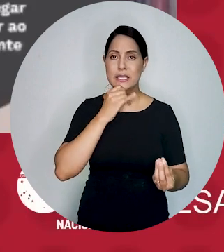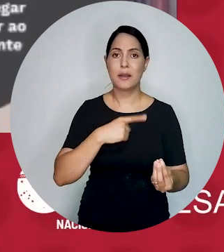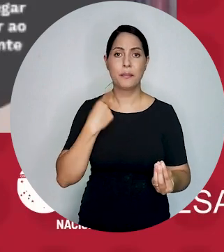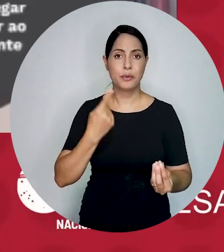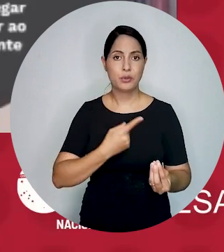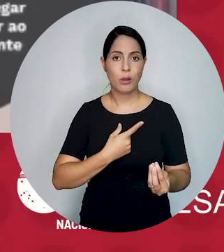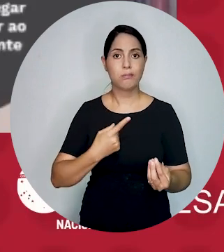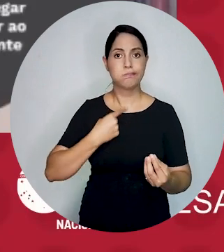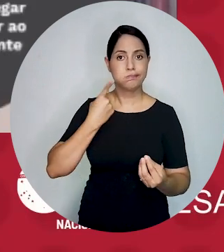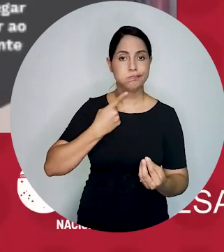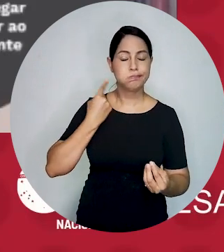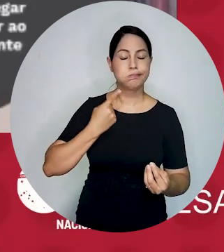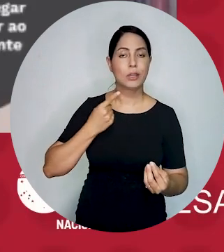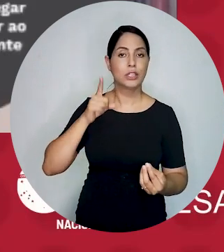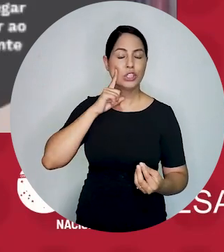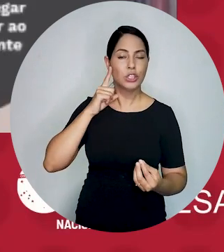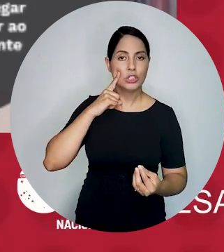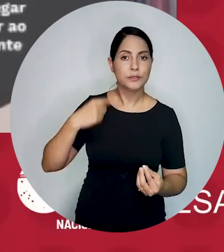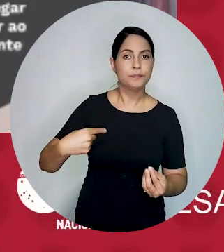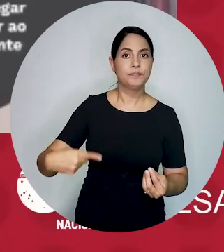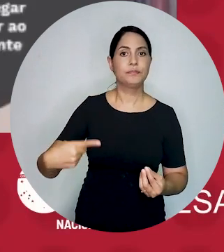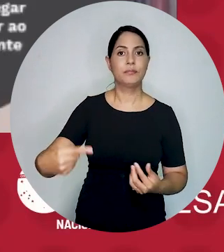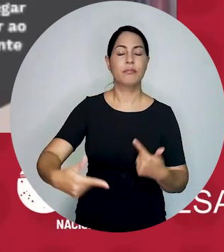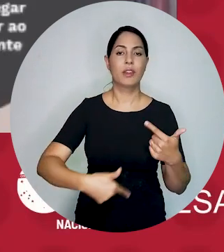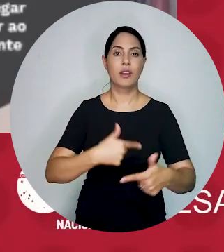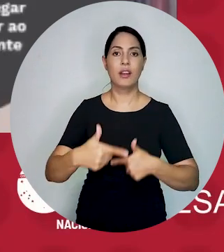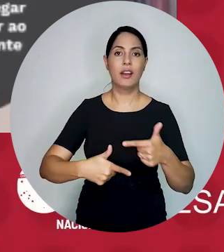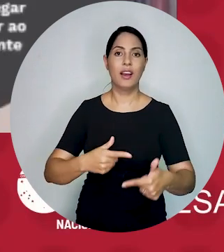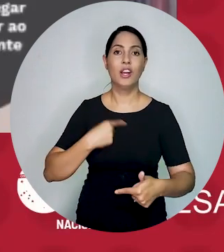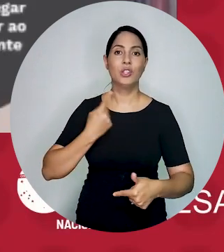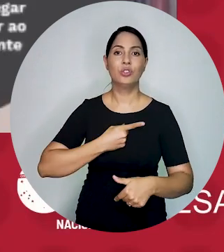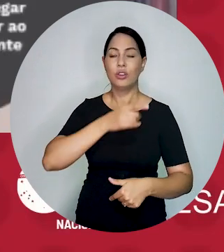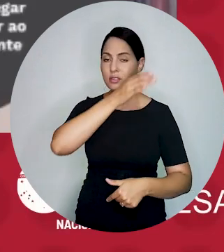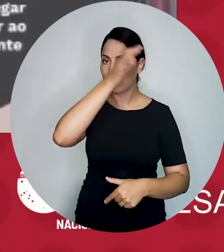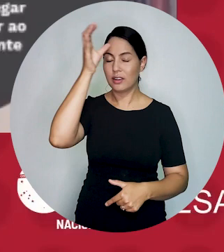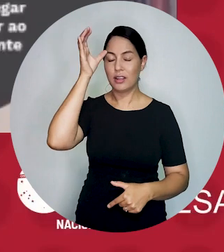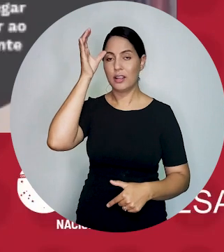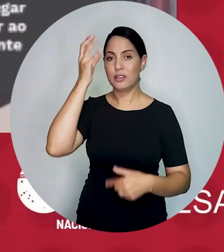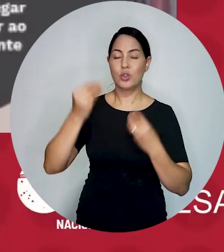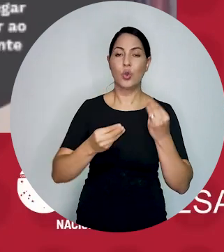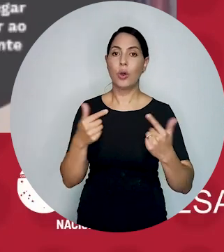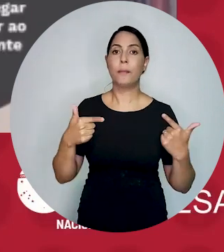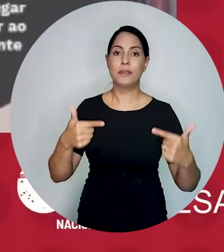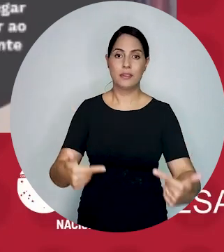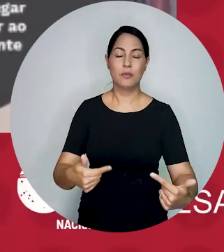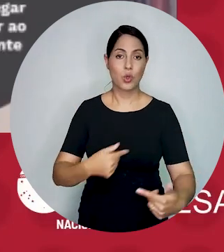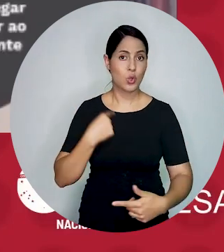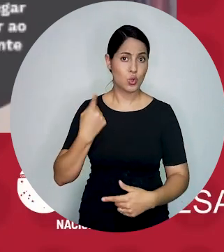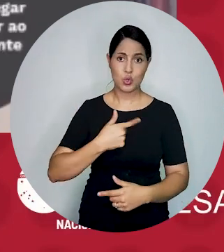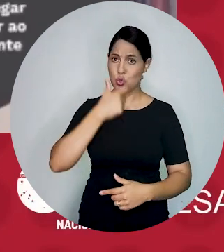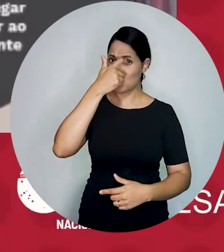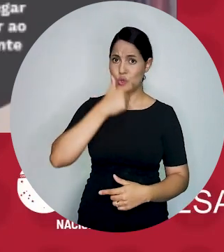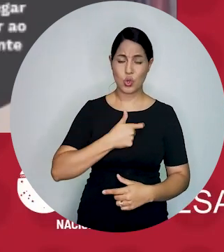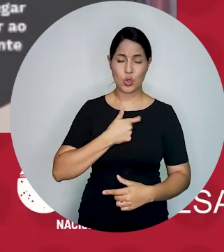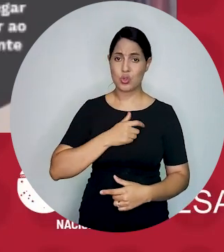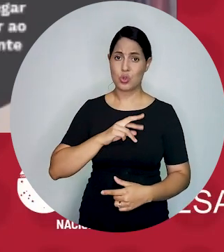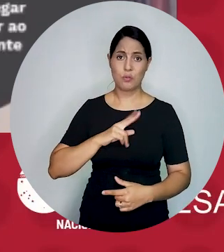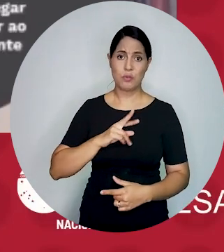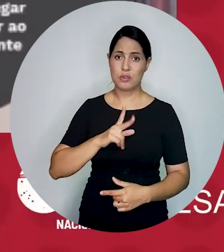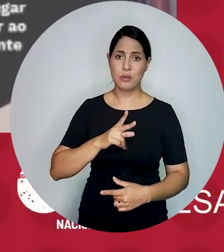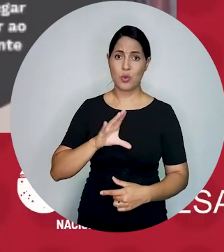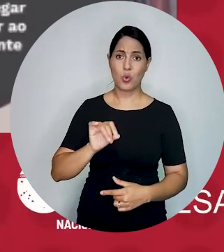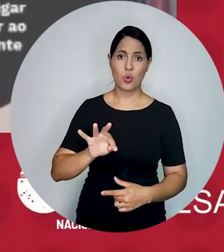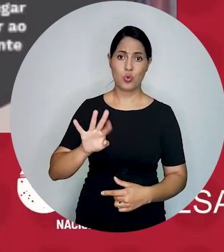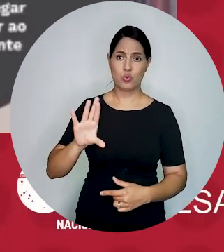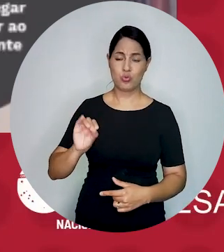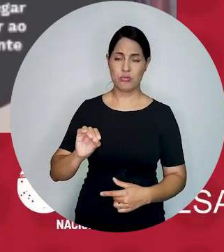nós, no âmbito da advocacia, precisamos cada vez mais nos compreender como um ativo para os nossos clientes. Nós não podemos nos ver como um